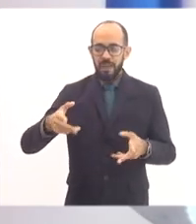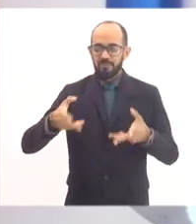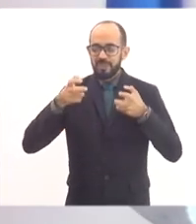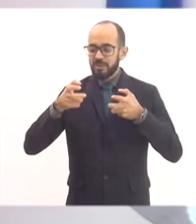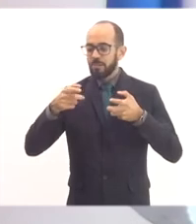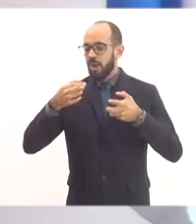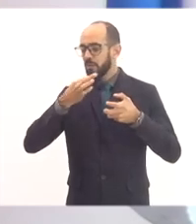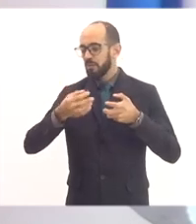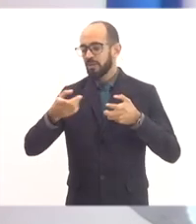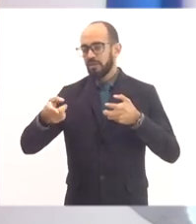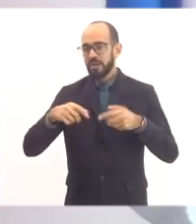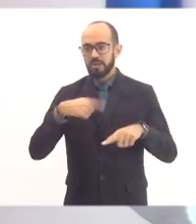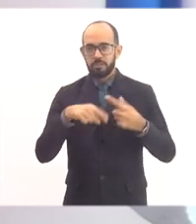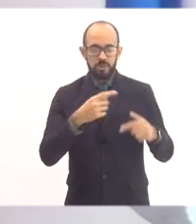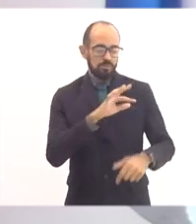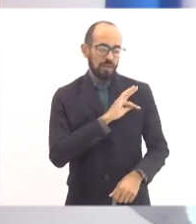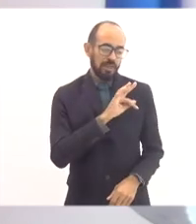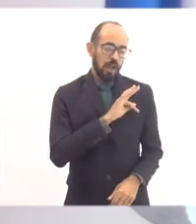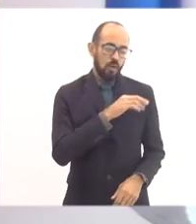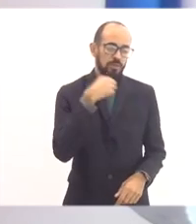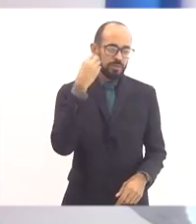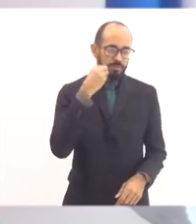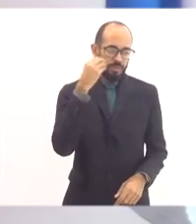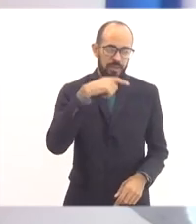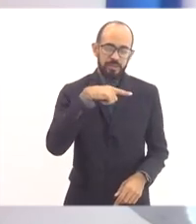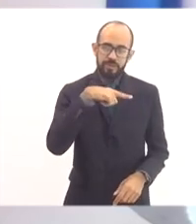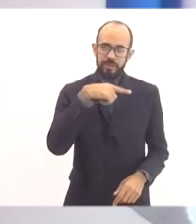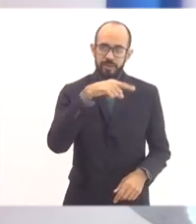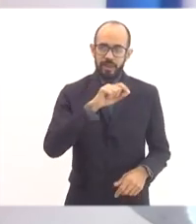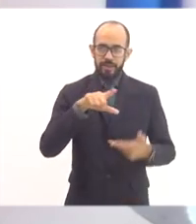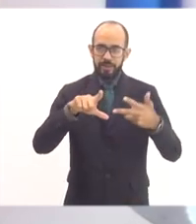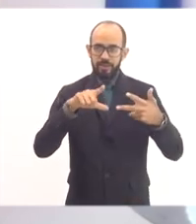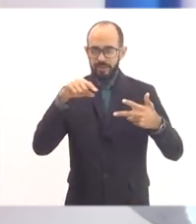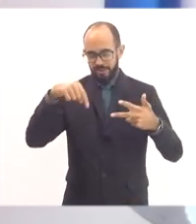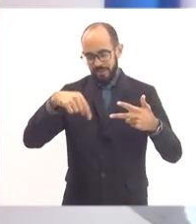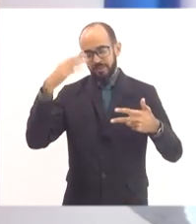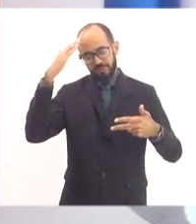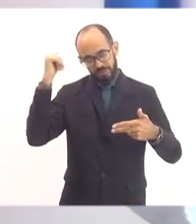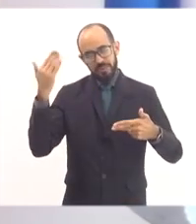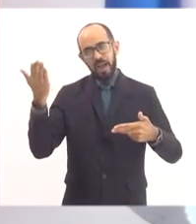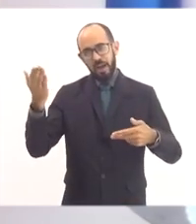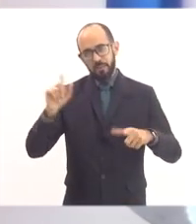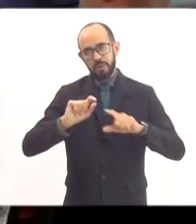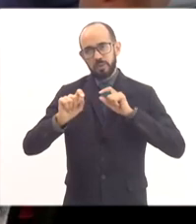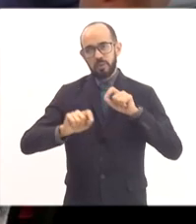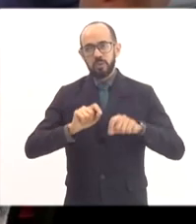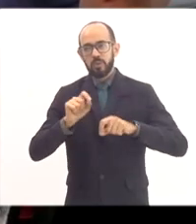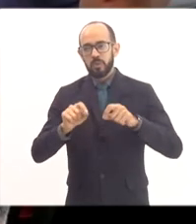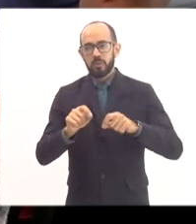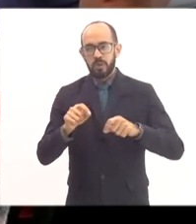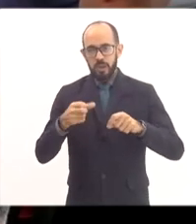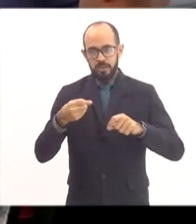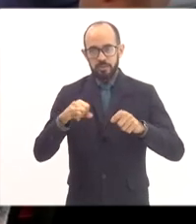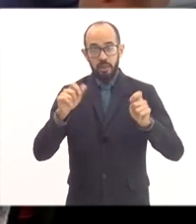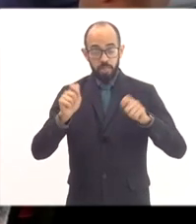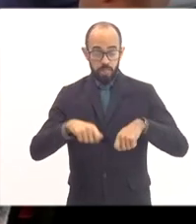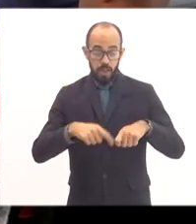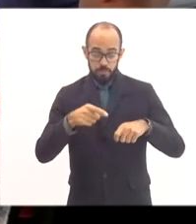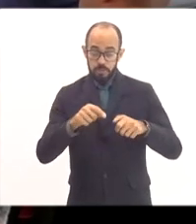deputada Marta Rocha, com mais experiência que eu no legislativo, me permite se a gente pode conduzir dessa